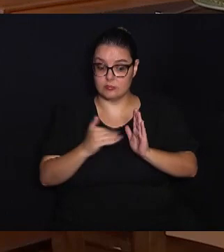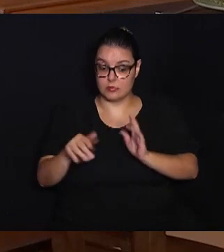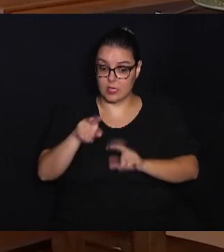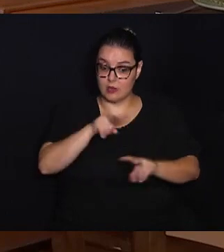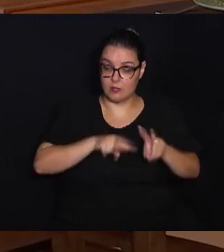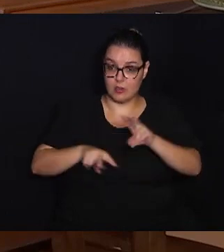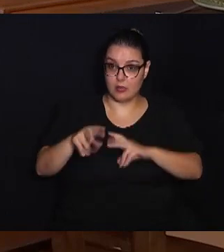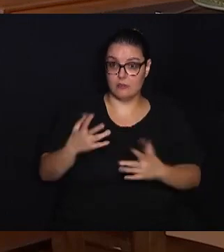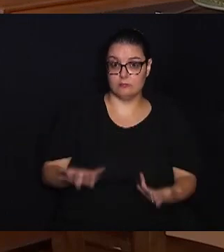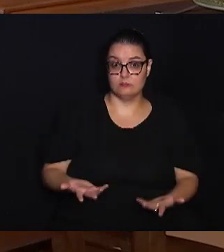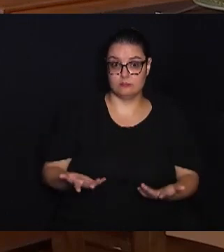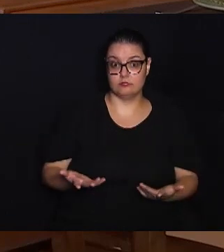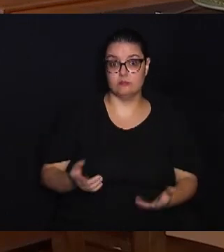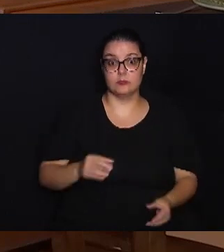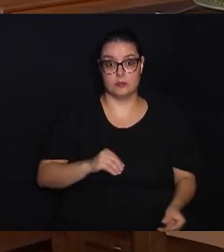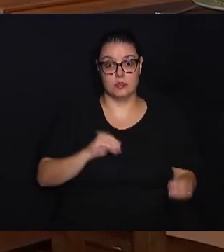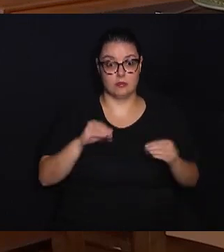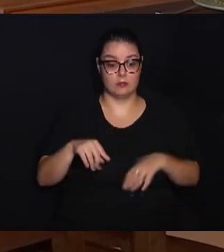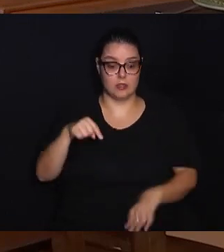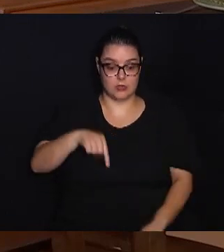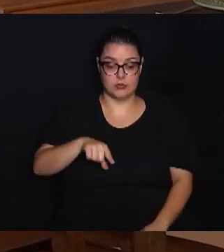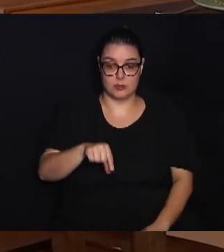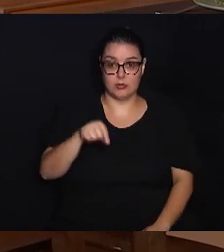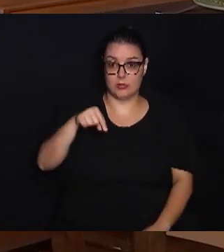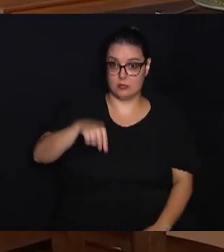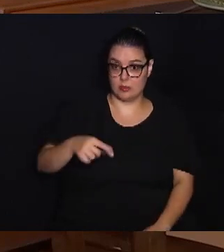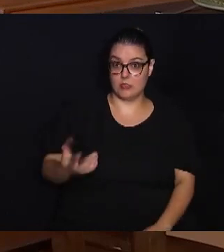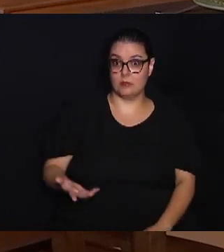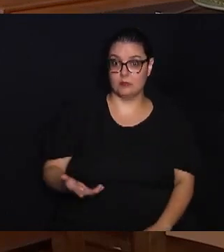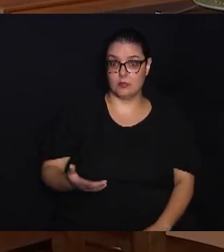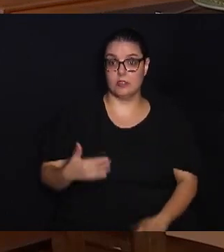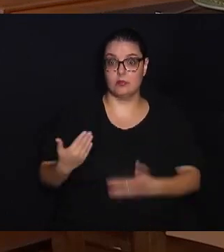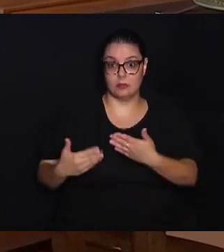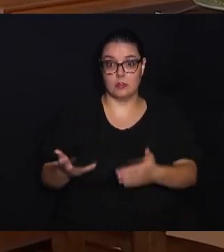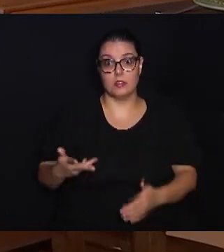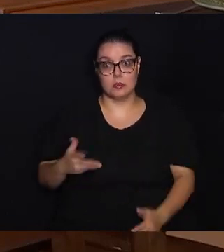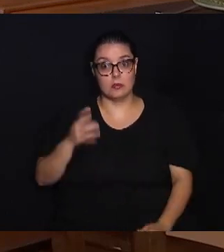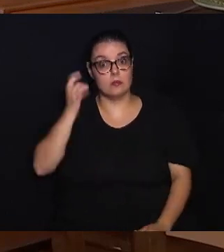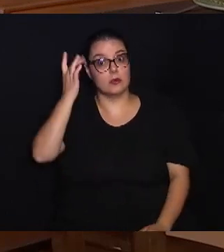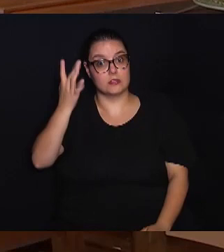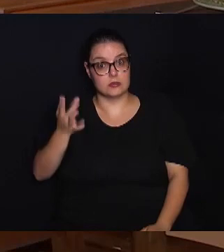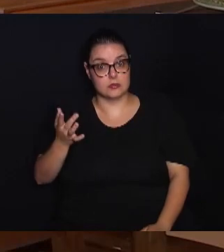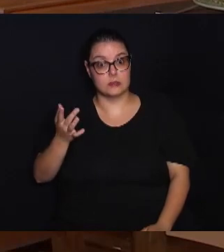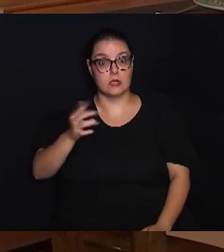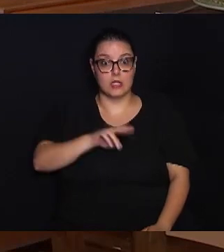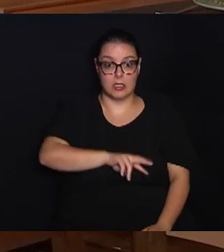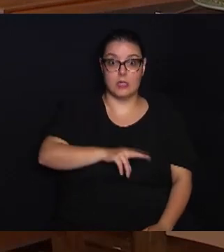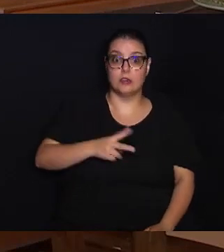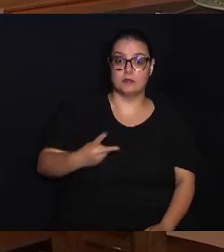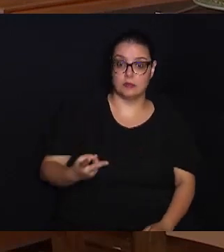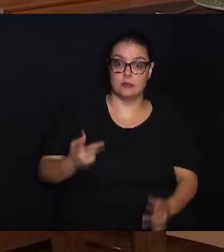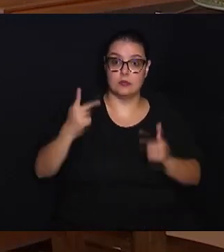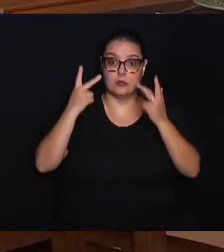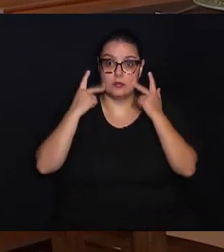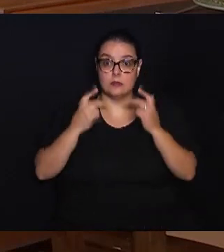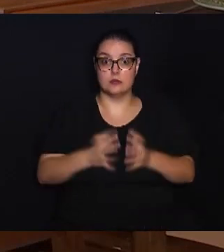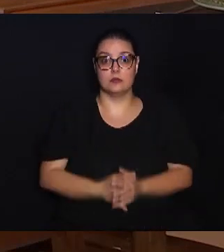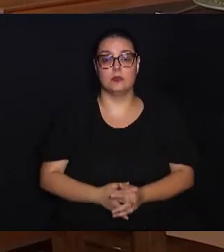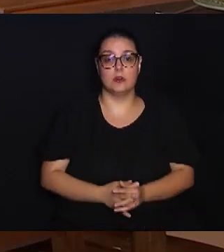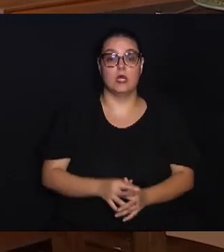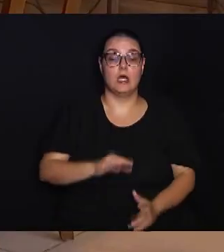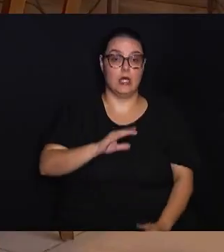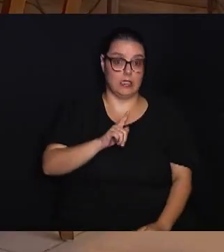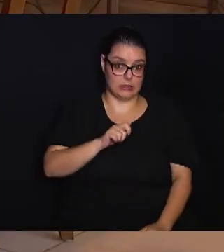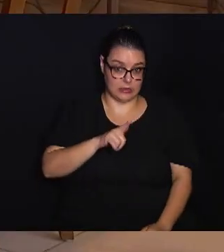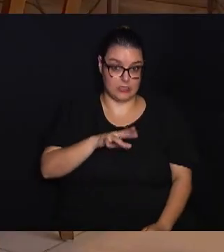de estética então a a gente acabou vindo para cá e isso acelerou o processo facilitou a a transição foi bem